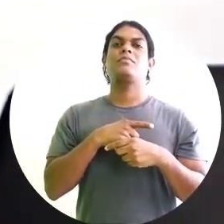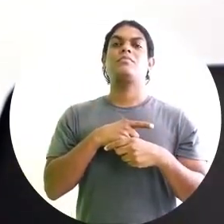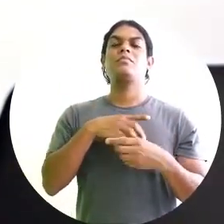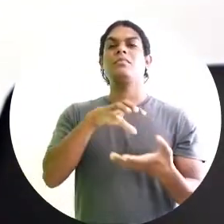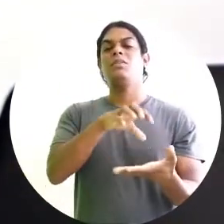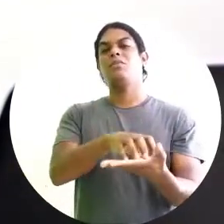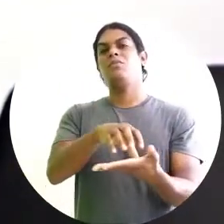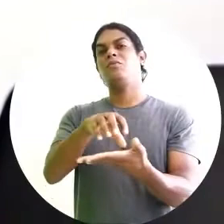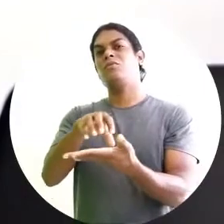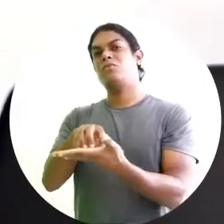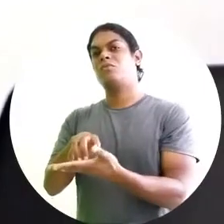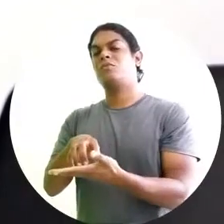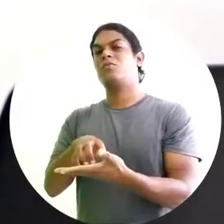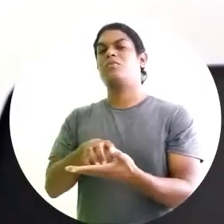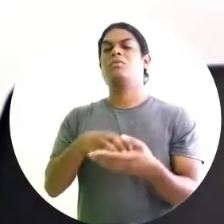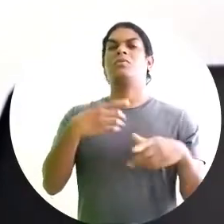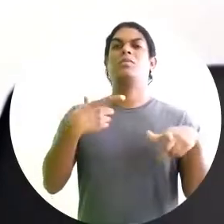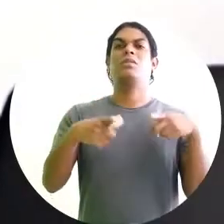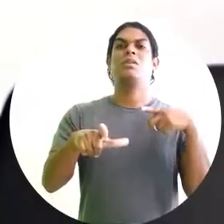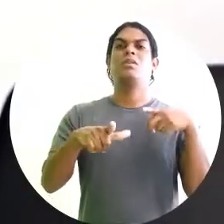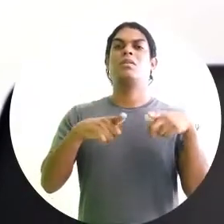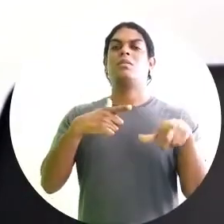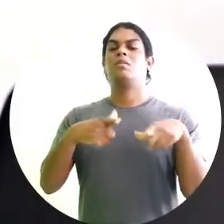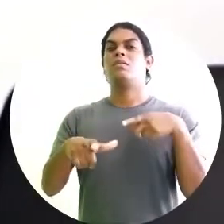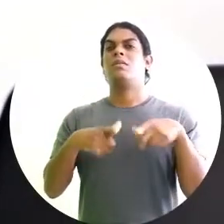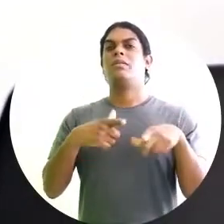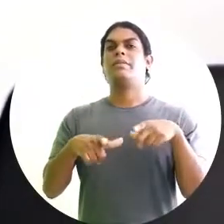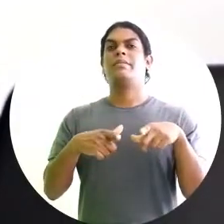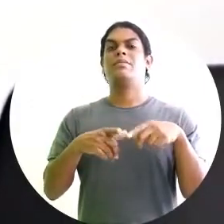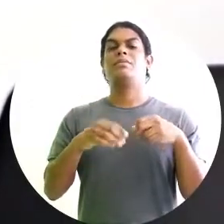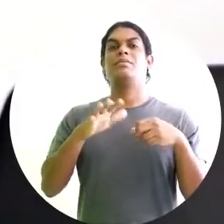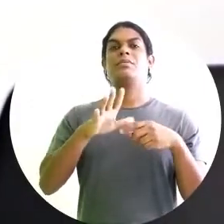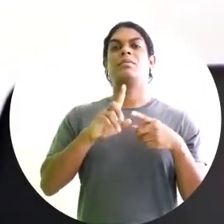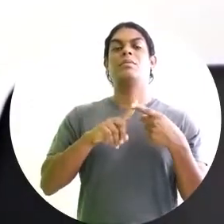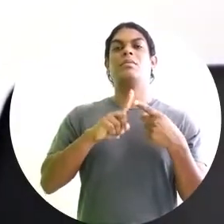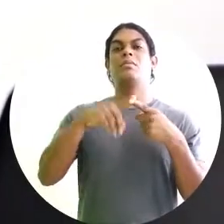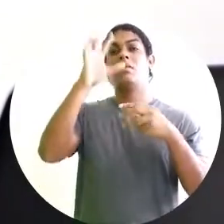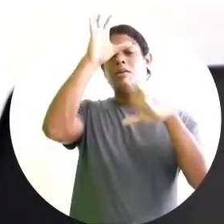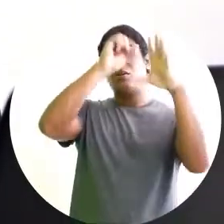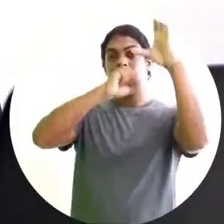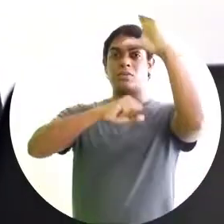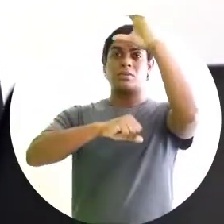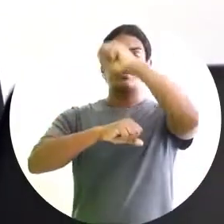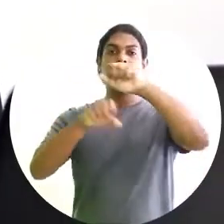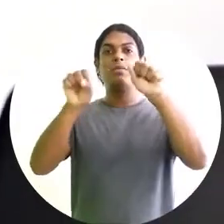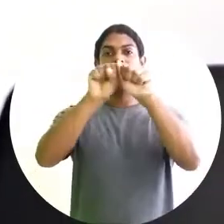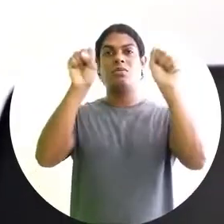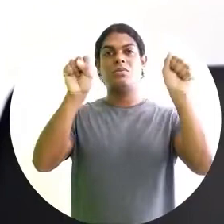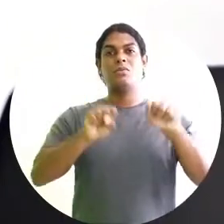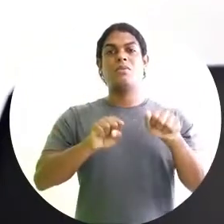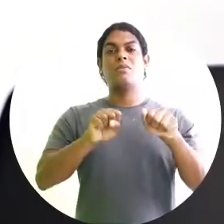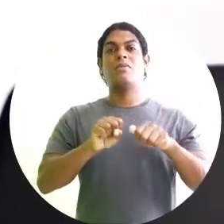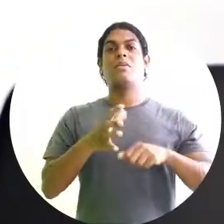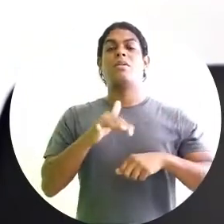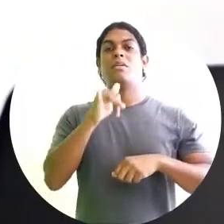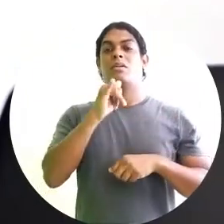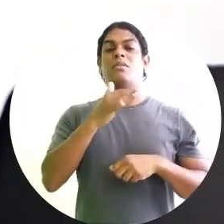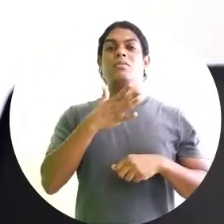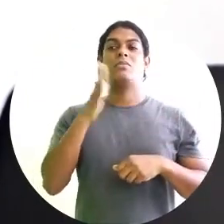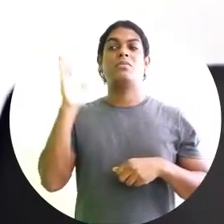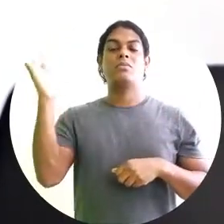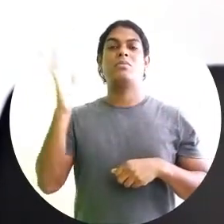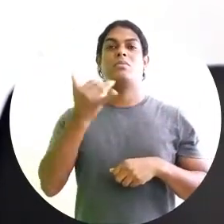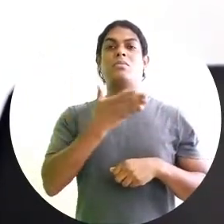existiam, cargos cada vez mais técnicos, que envolvam conhecimento de software, de hardware. É o caso do amigo que agora está